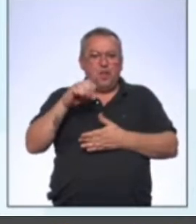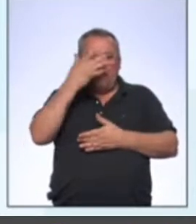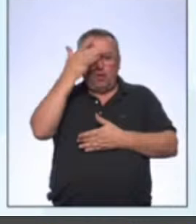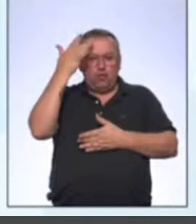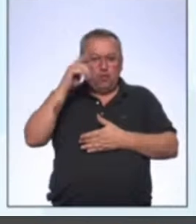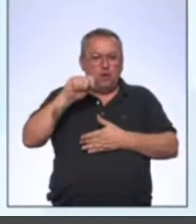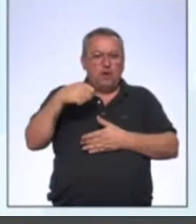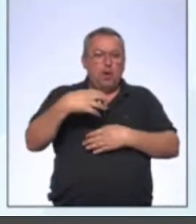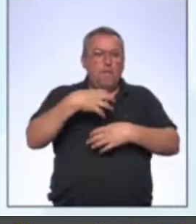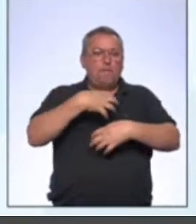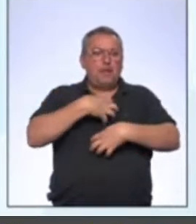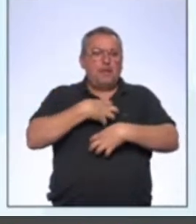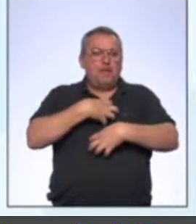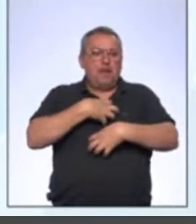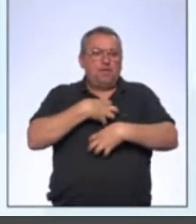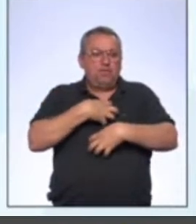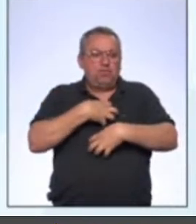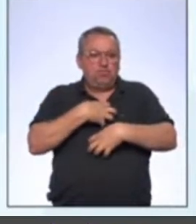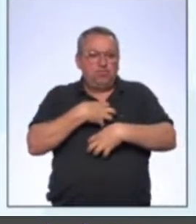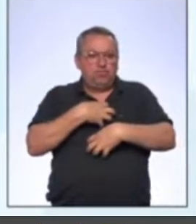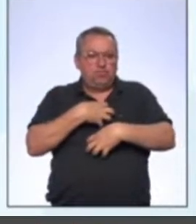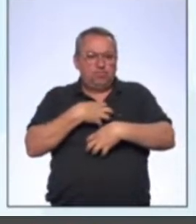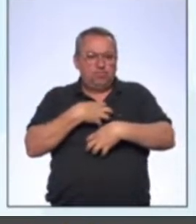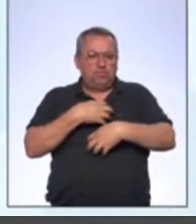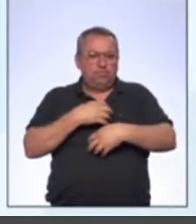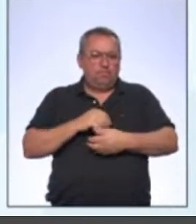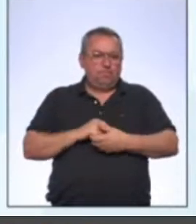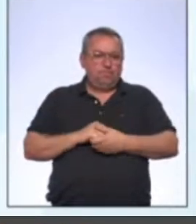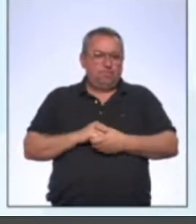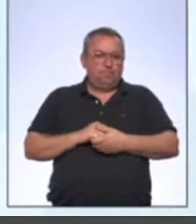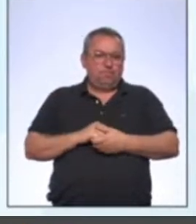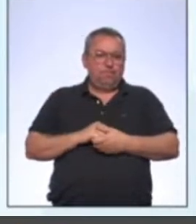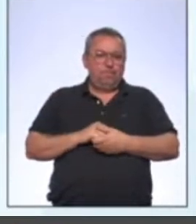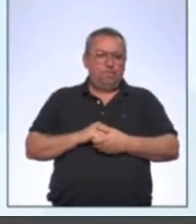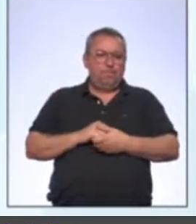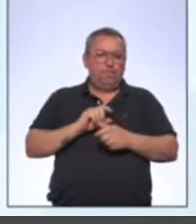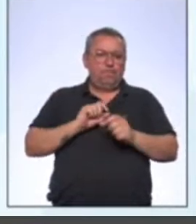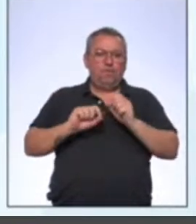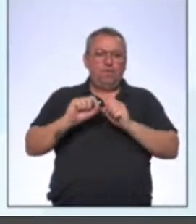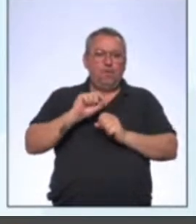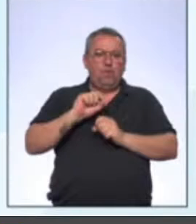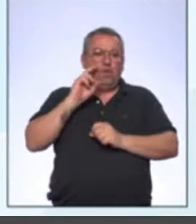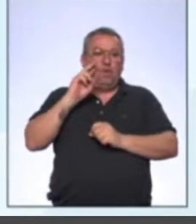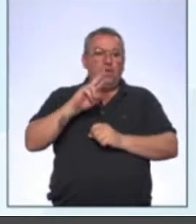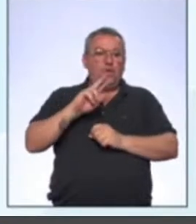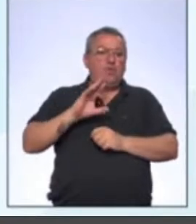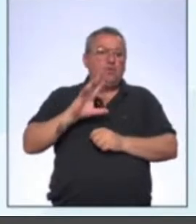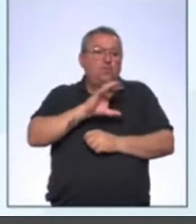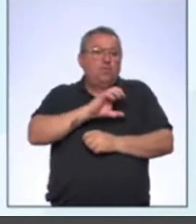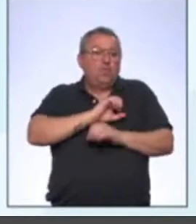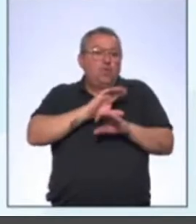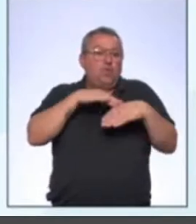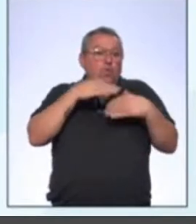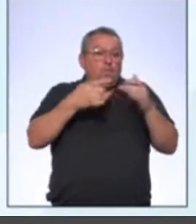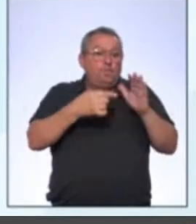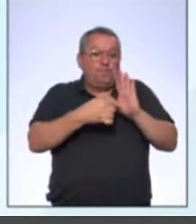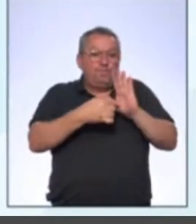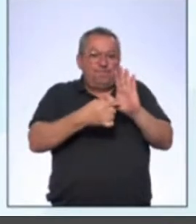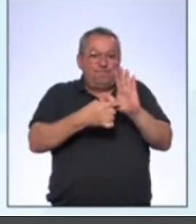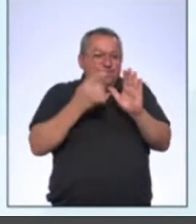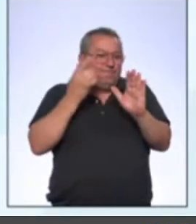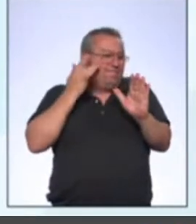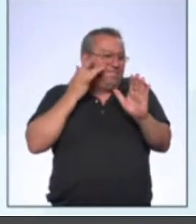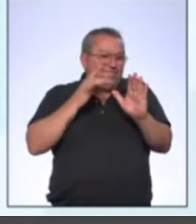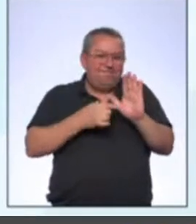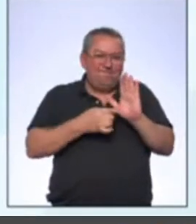Nossa, é maravilhoso. Vamos lá, o texto dele, não é? Que é incrível, olha só. O amor, quando se revela, não